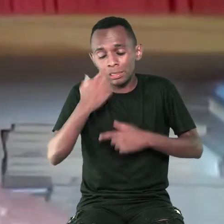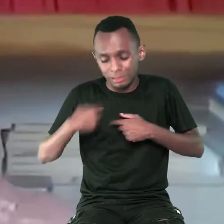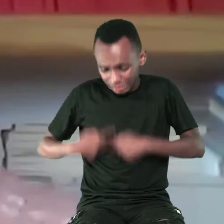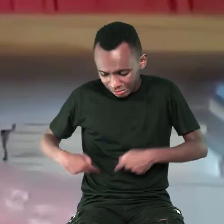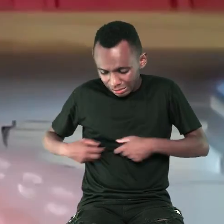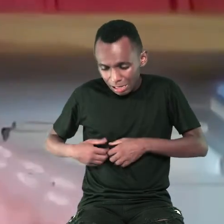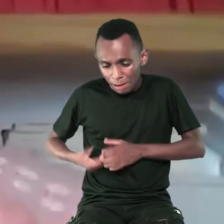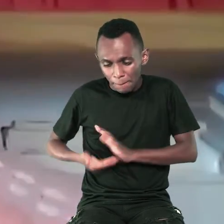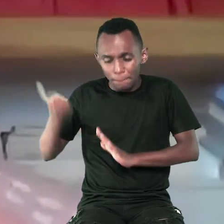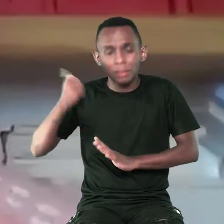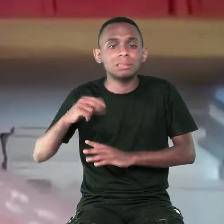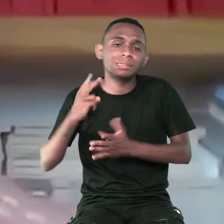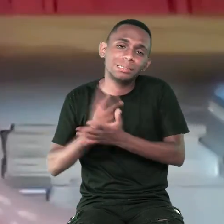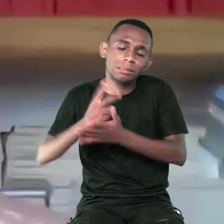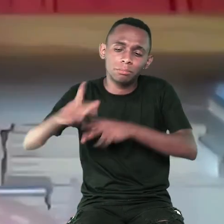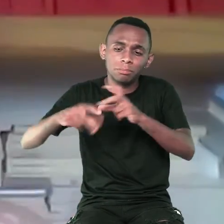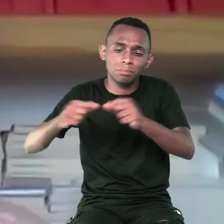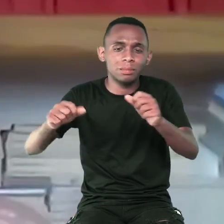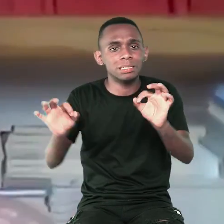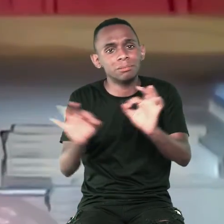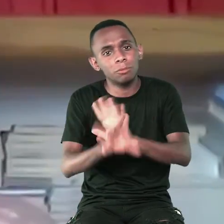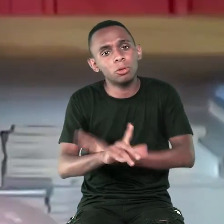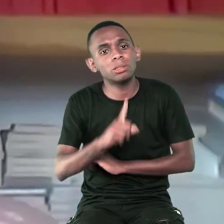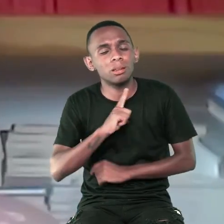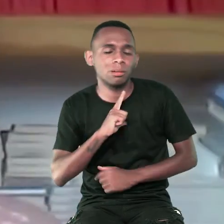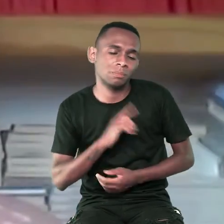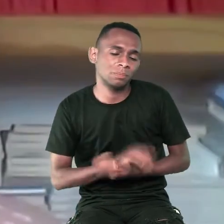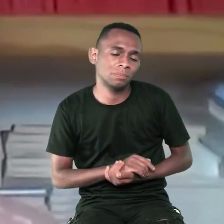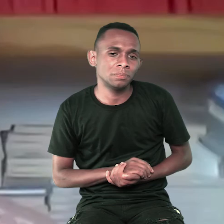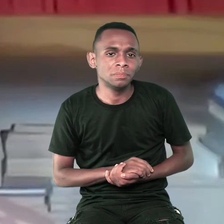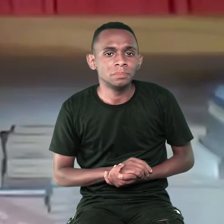cada vez que fazia um embrulho.